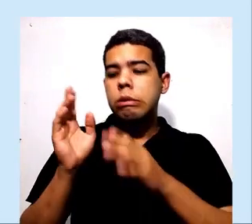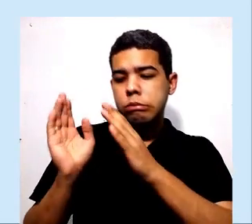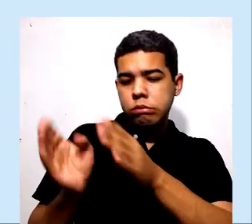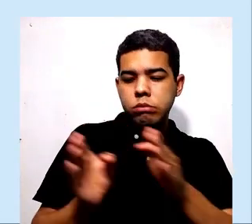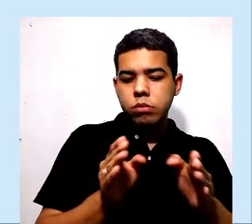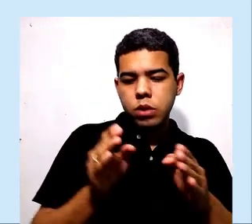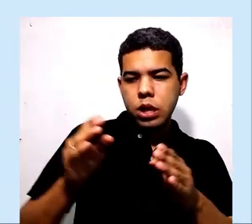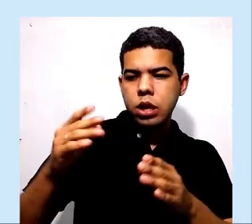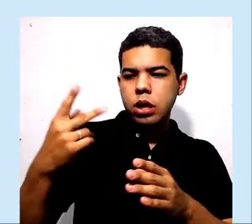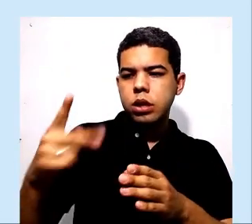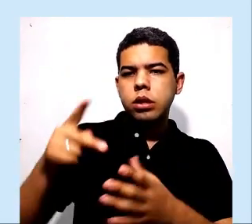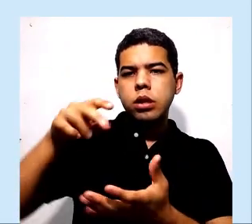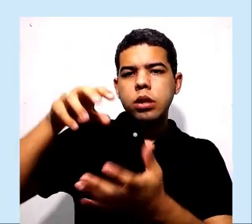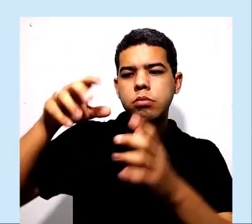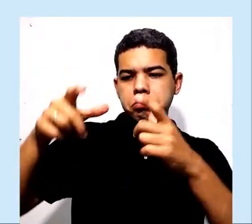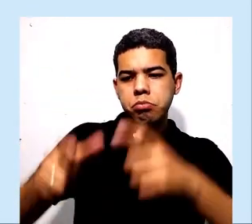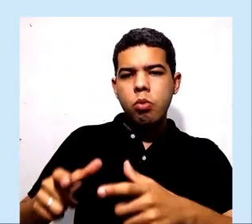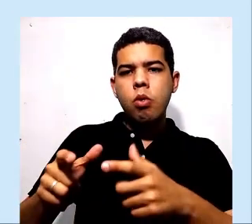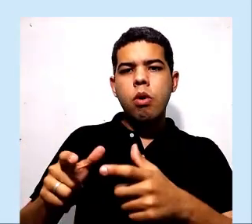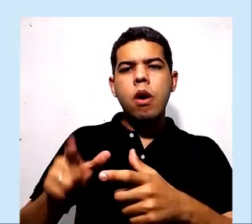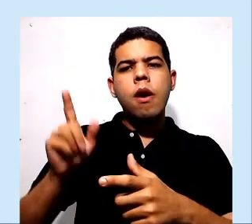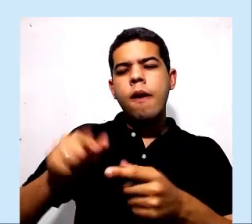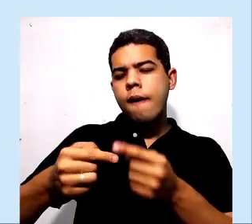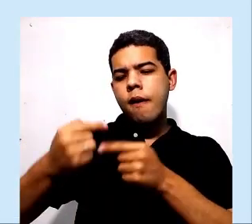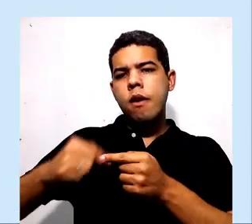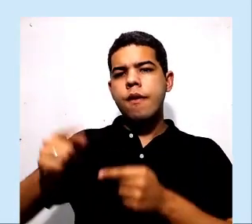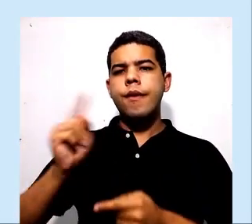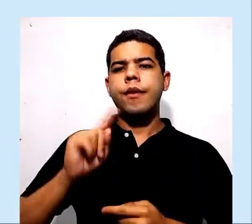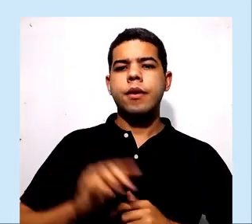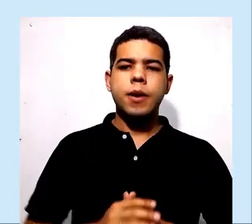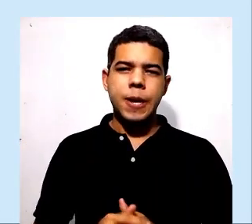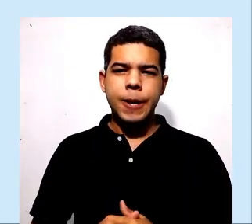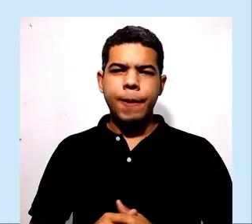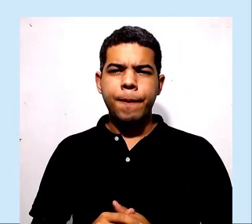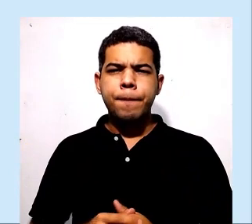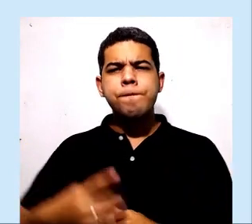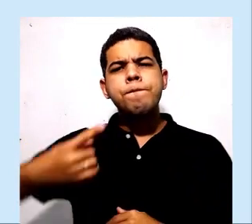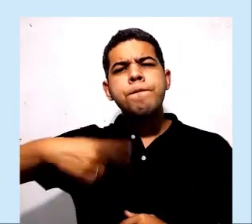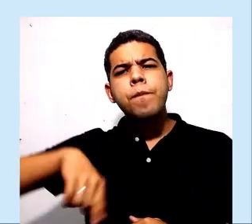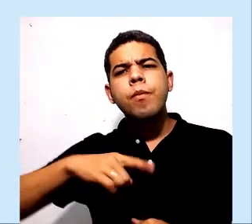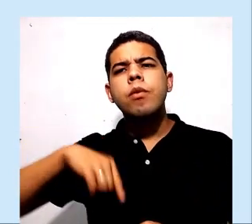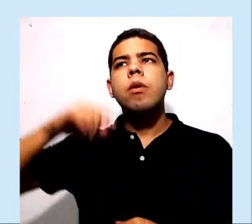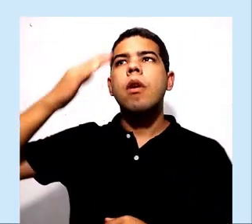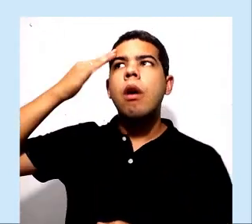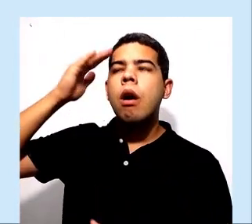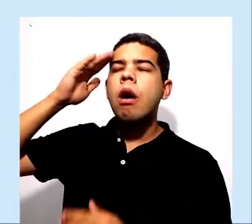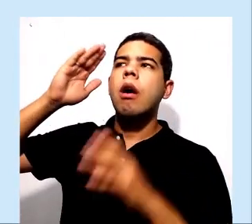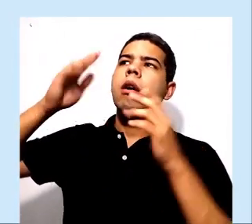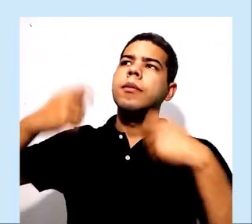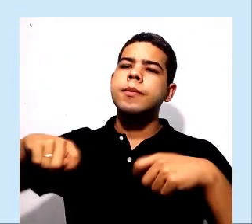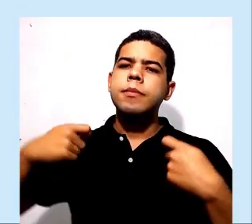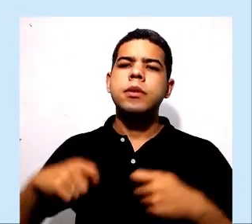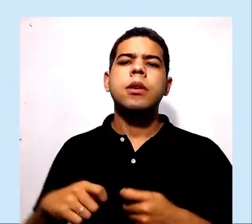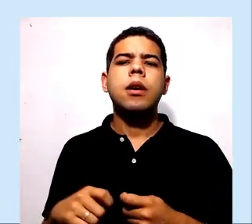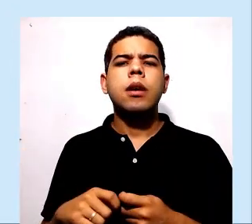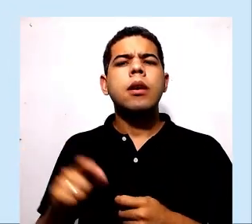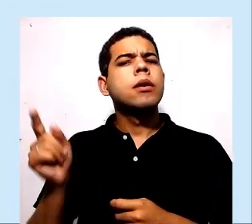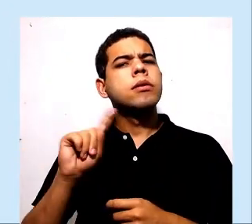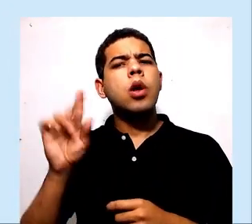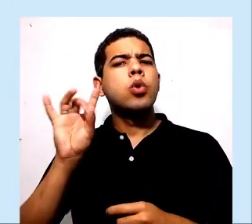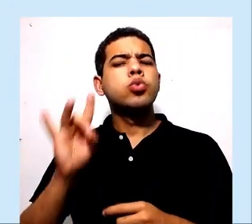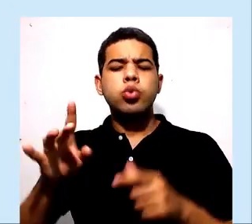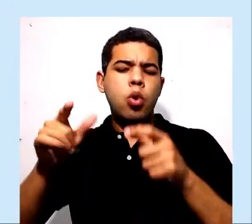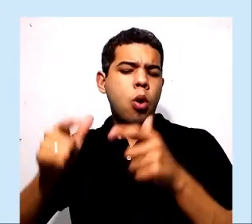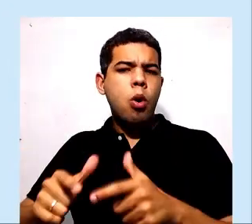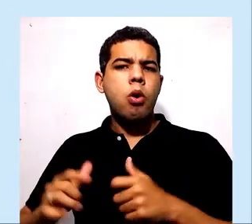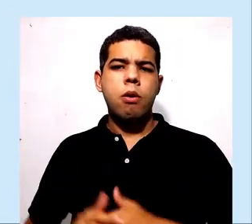posição, essa sequência é não recursiva. Então, ó, não precisa saber o termo anterior, beleza? Precisa saber só a